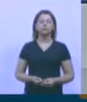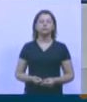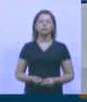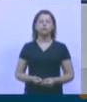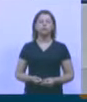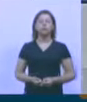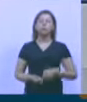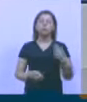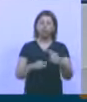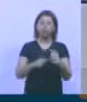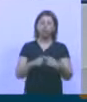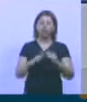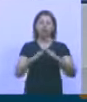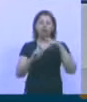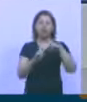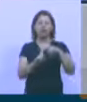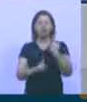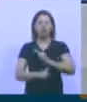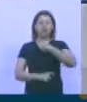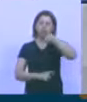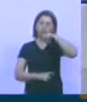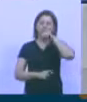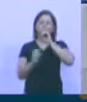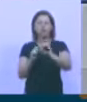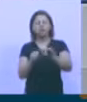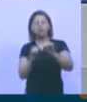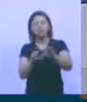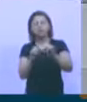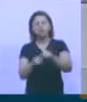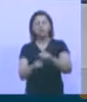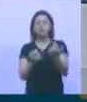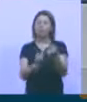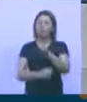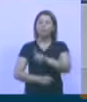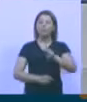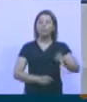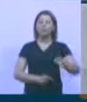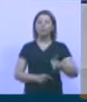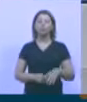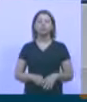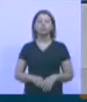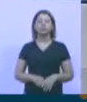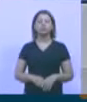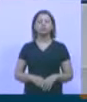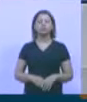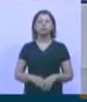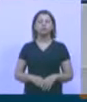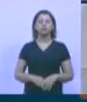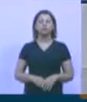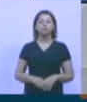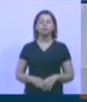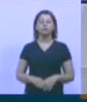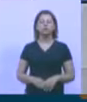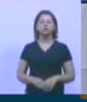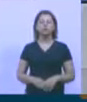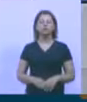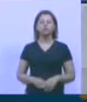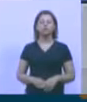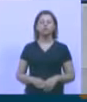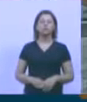É por isso que a igreja, que é a nossa mãe e mestra, invites us at every mass not to forget our